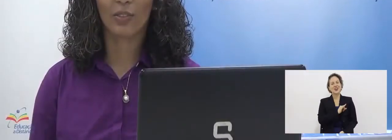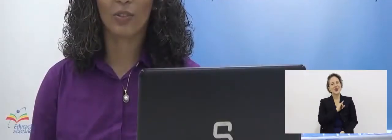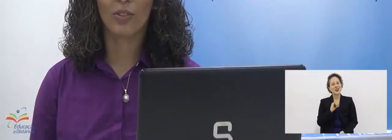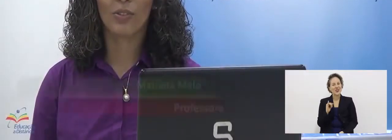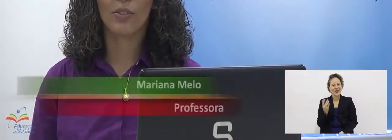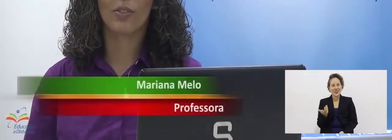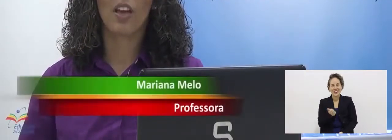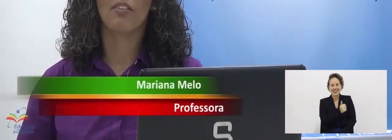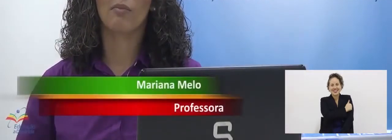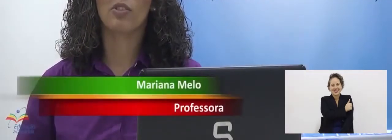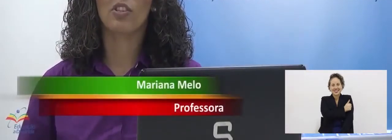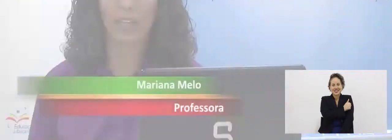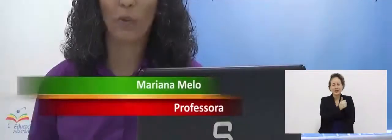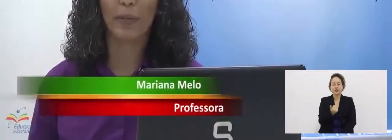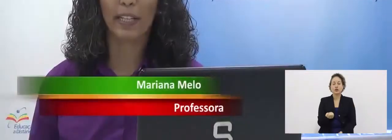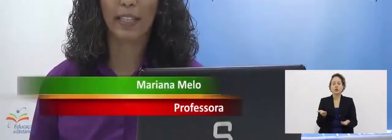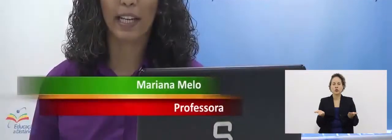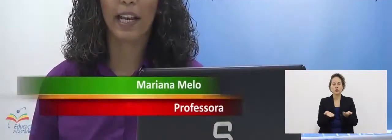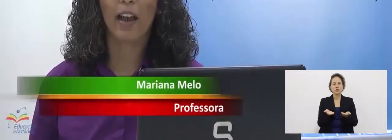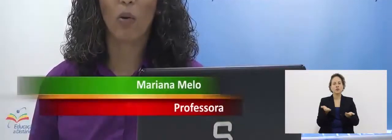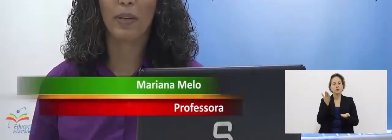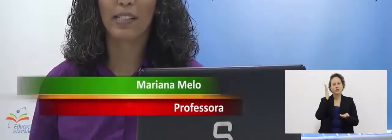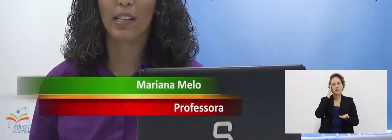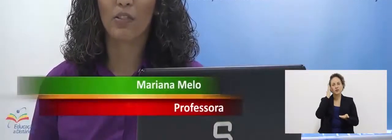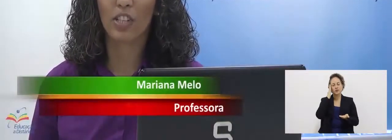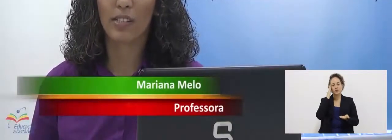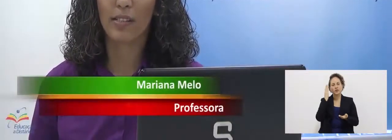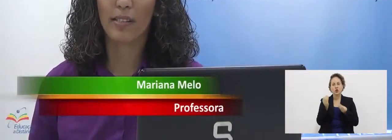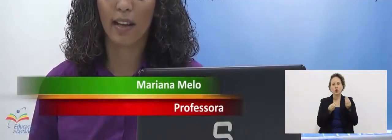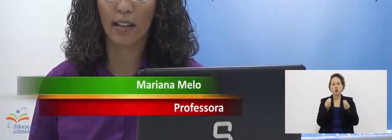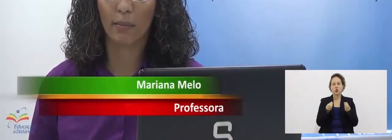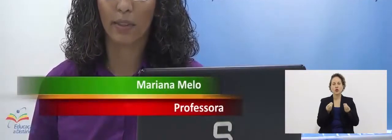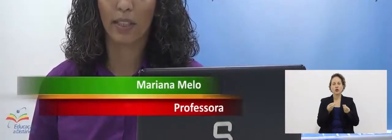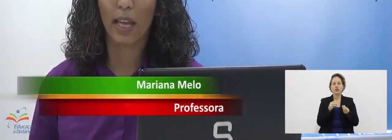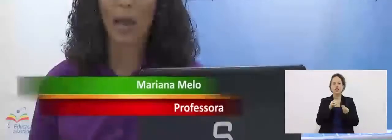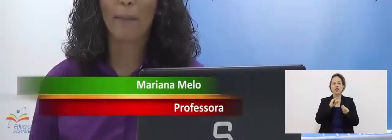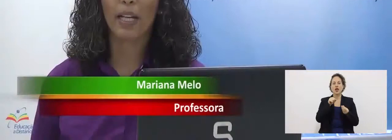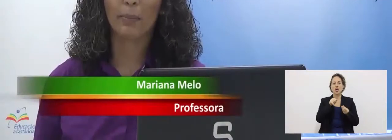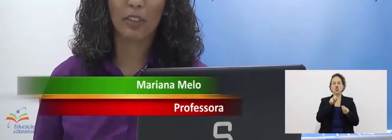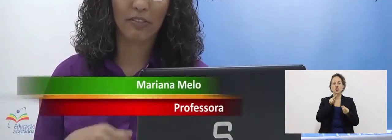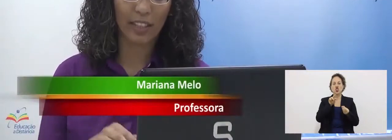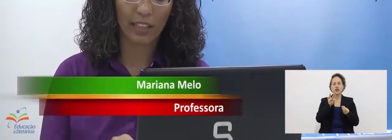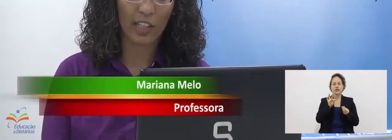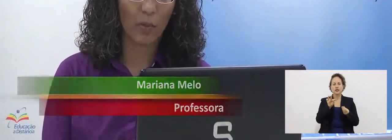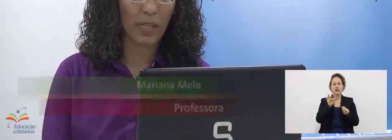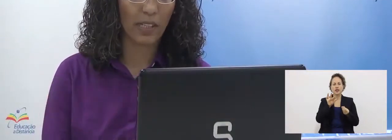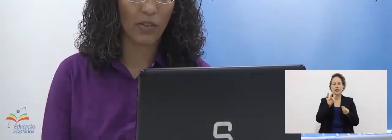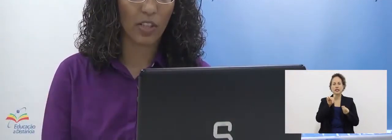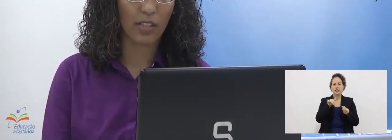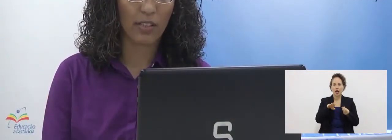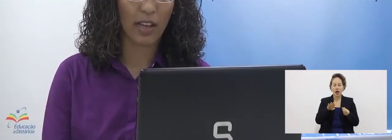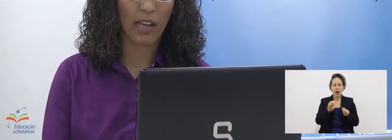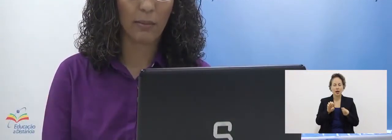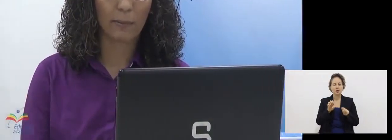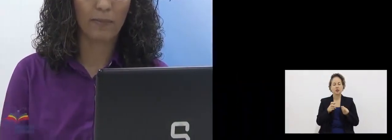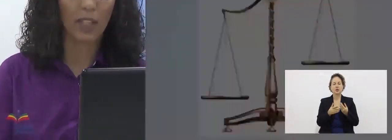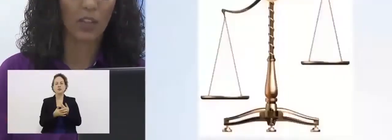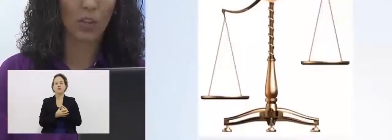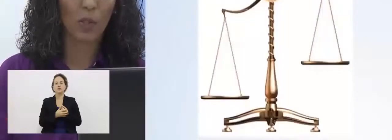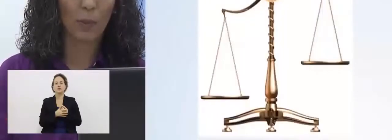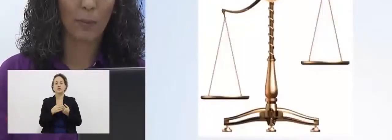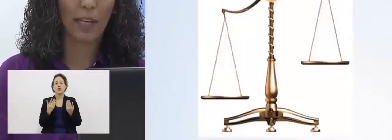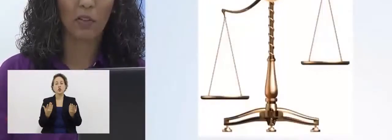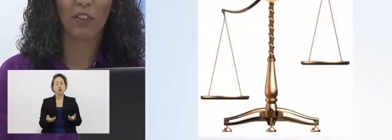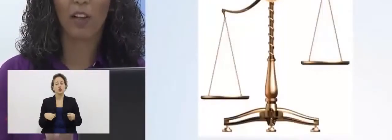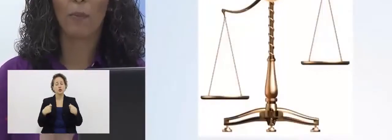Olá, caros alunos! Vamos hoje compreender a operação Just in Time. Para poder falar desta operação Just in Time,